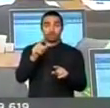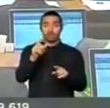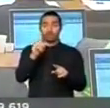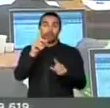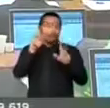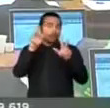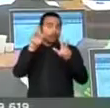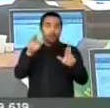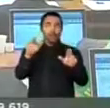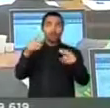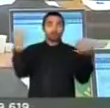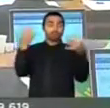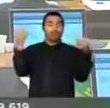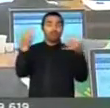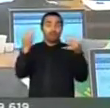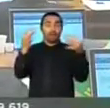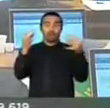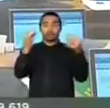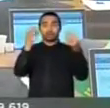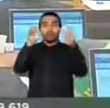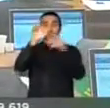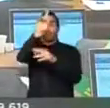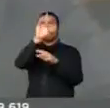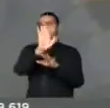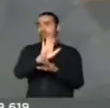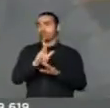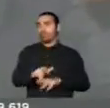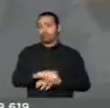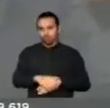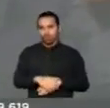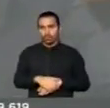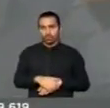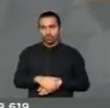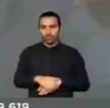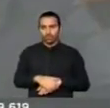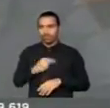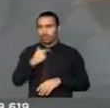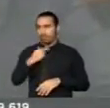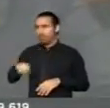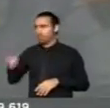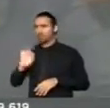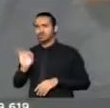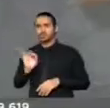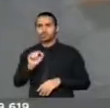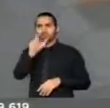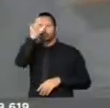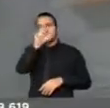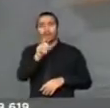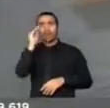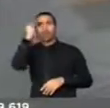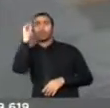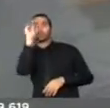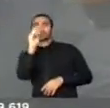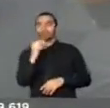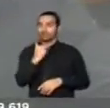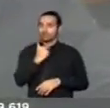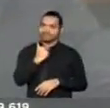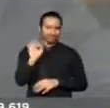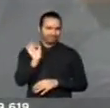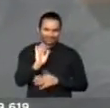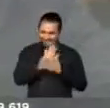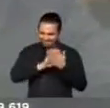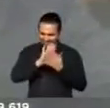sagrado. Ou seja, não era passível de nenhuma responsabilização. E